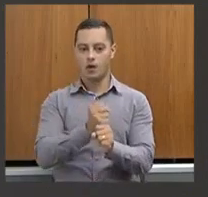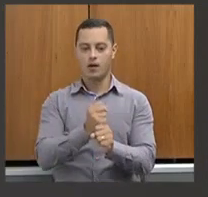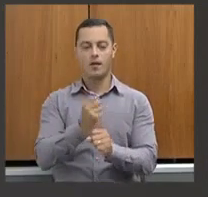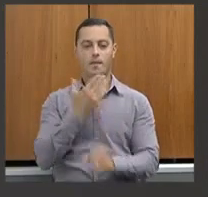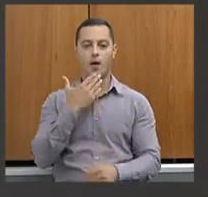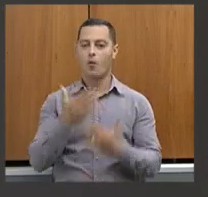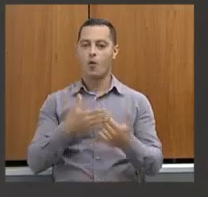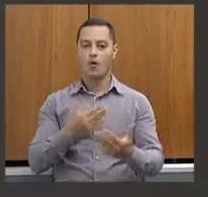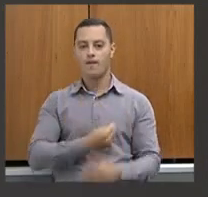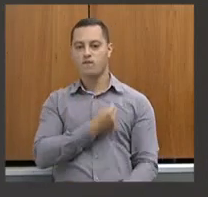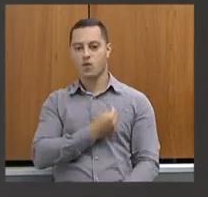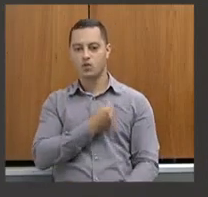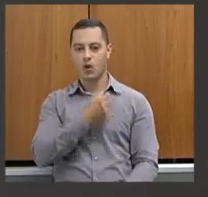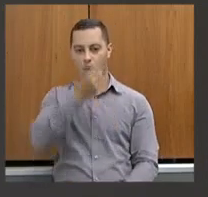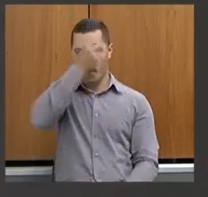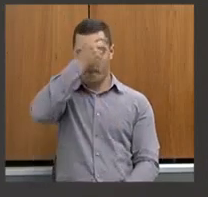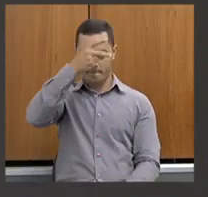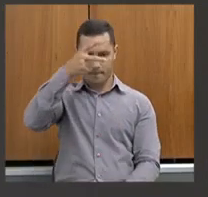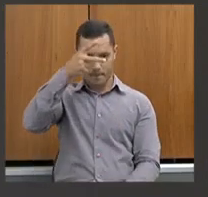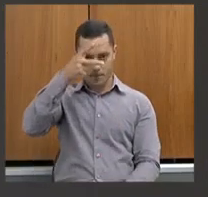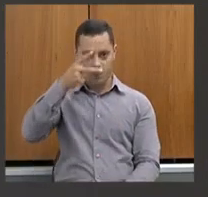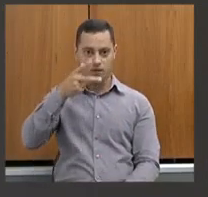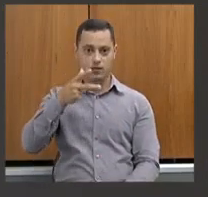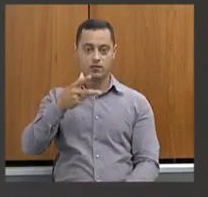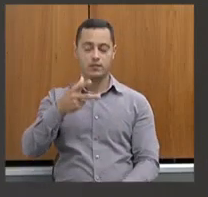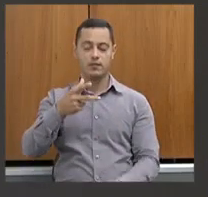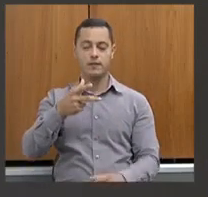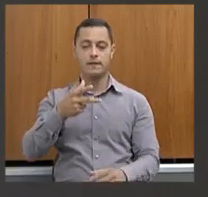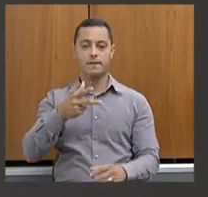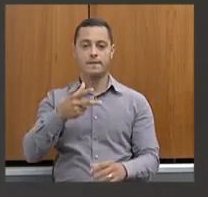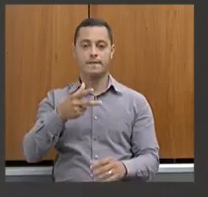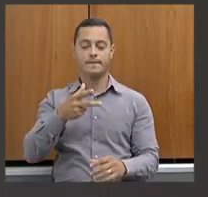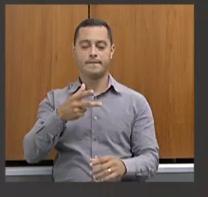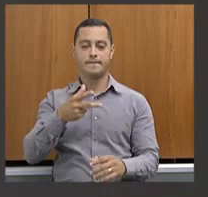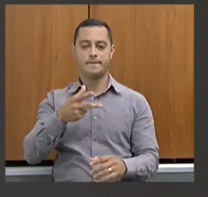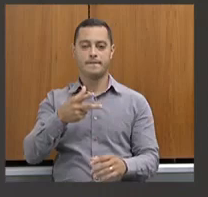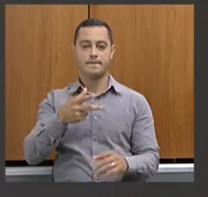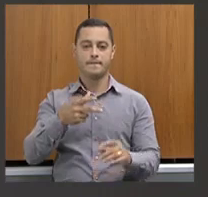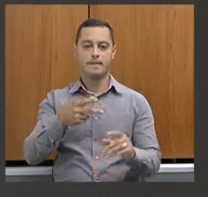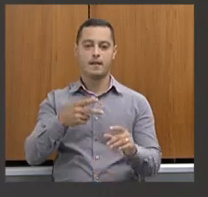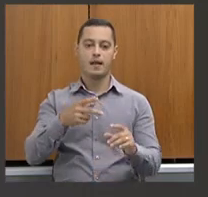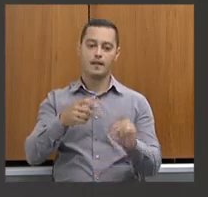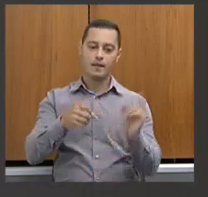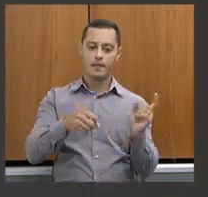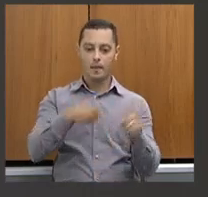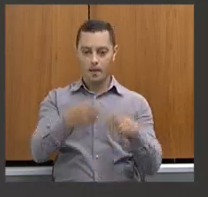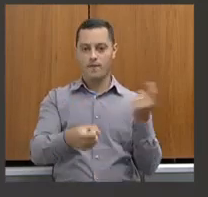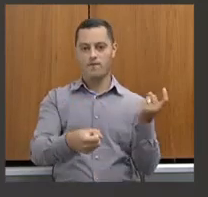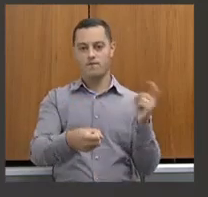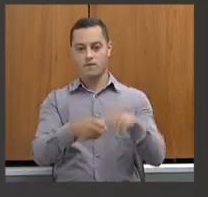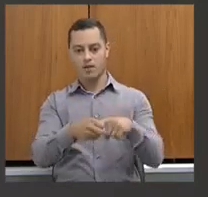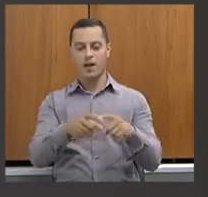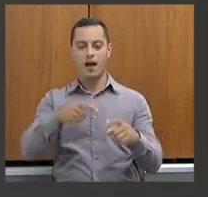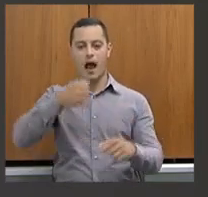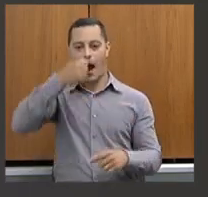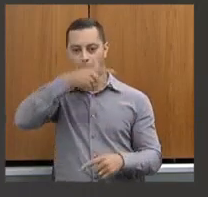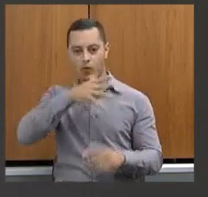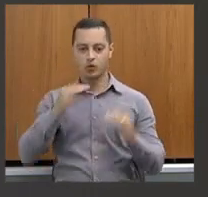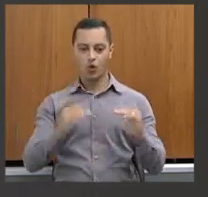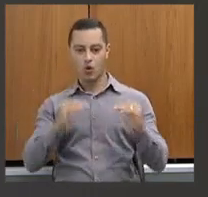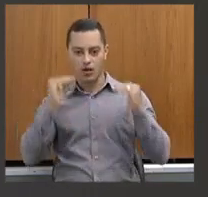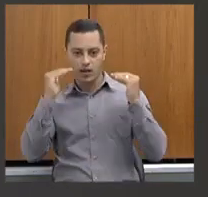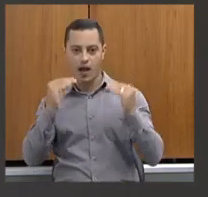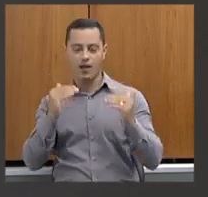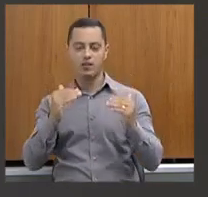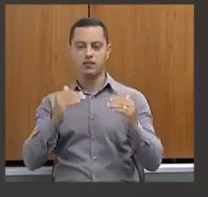qualquer função pública de modo acessar seus constantes e reiterados atos de abuso de autoridade violação de direitos e garantias